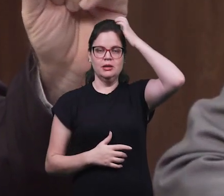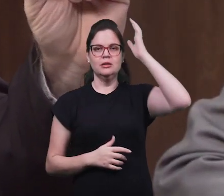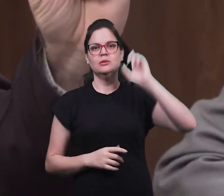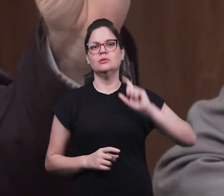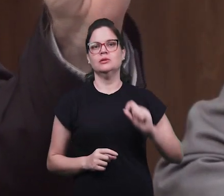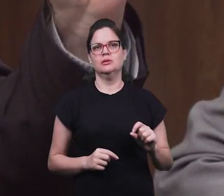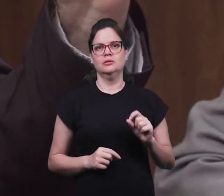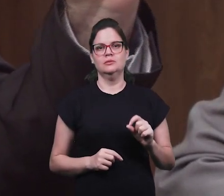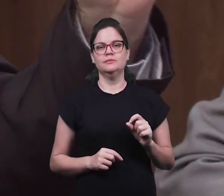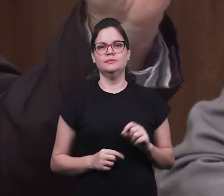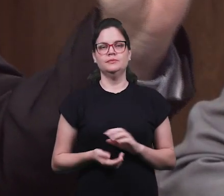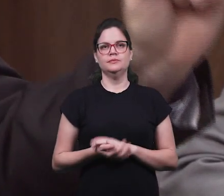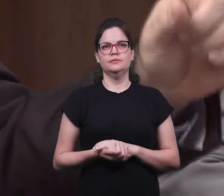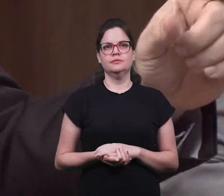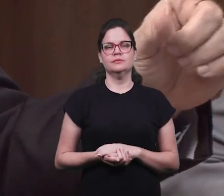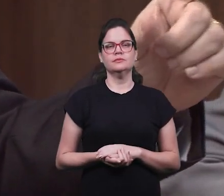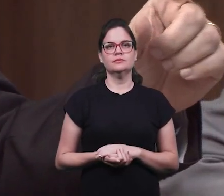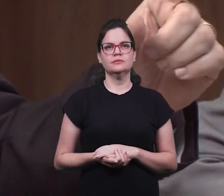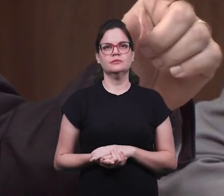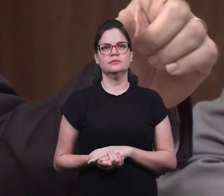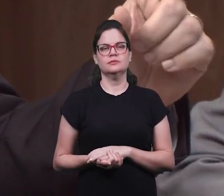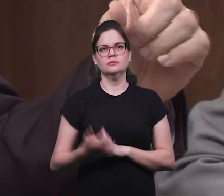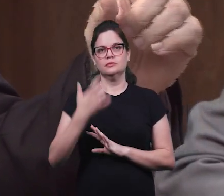era o império